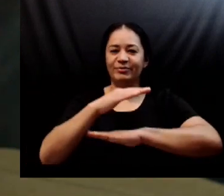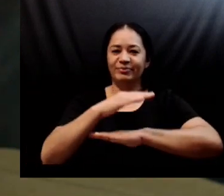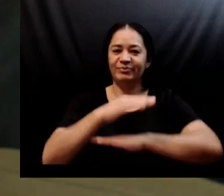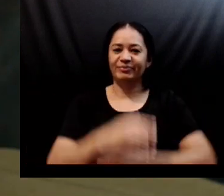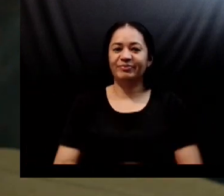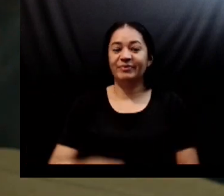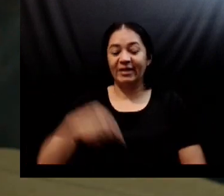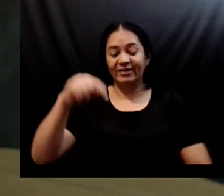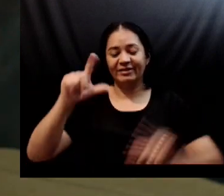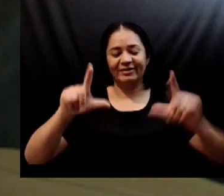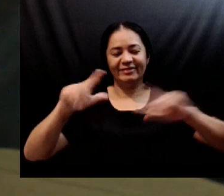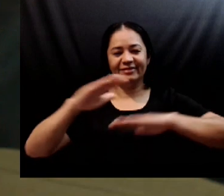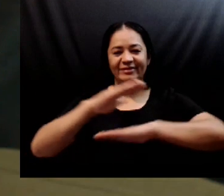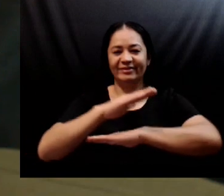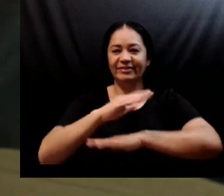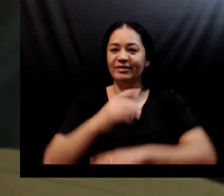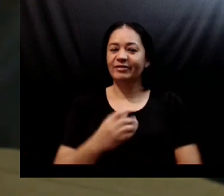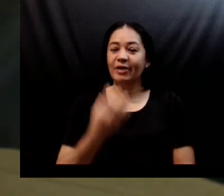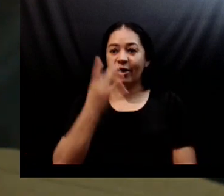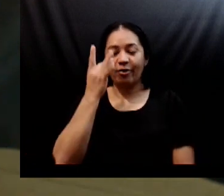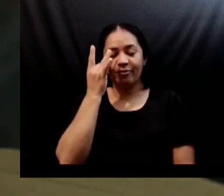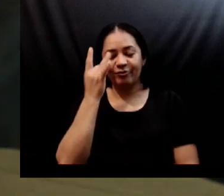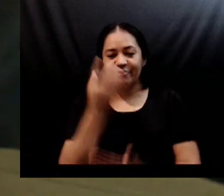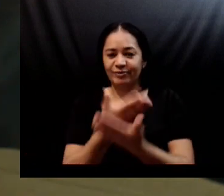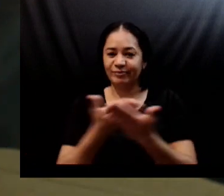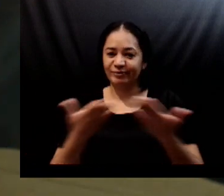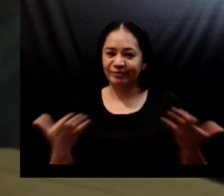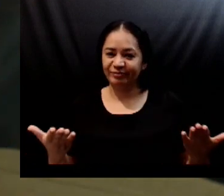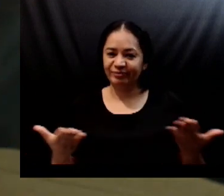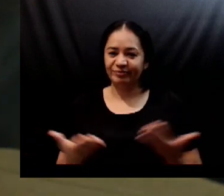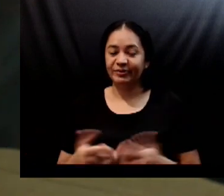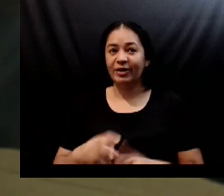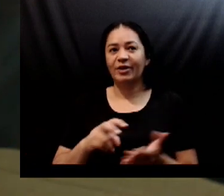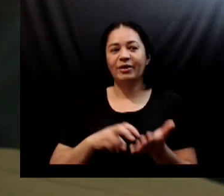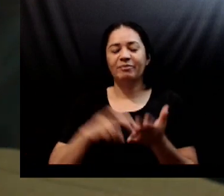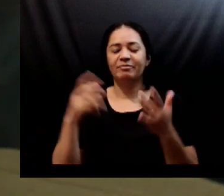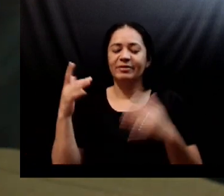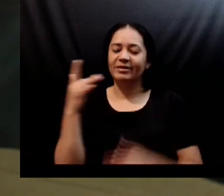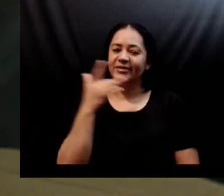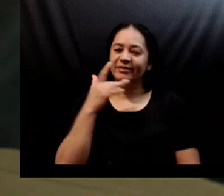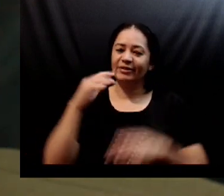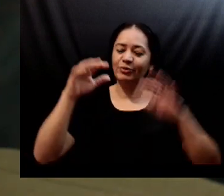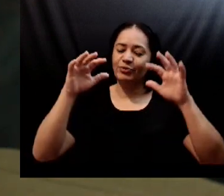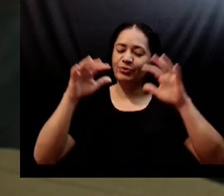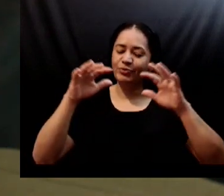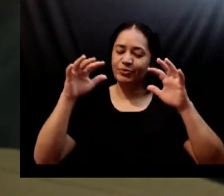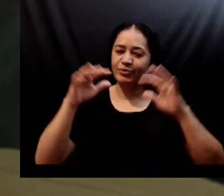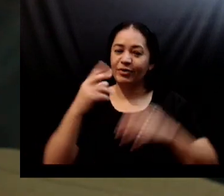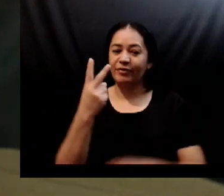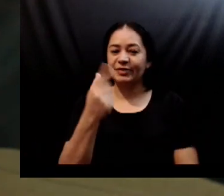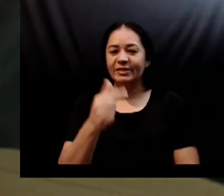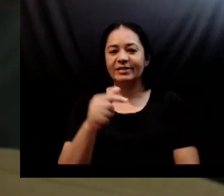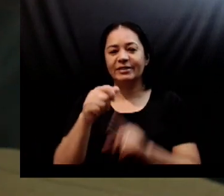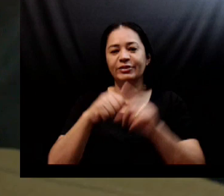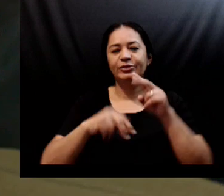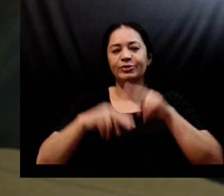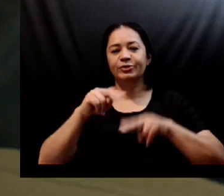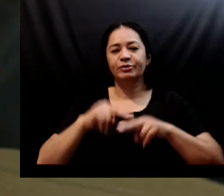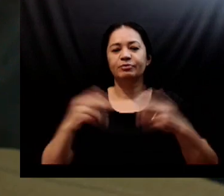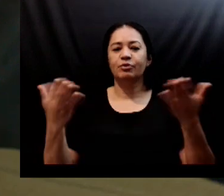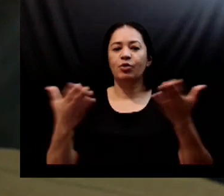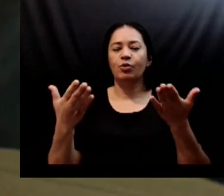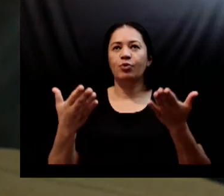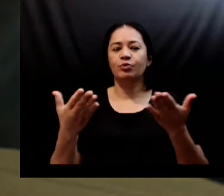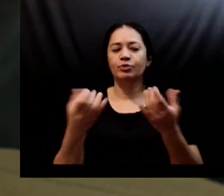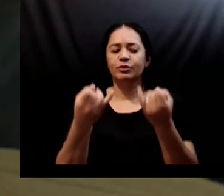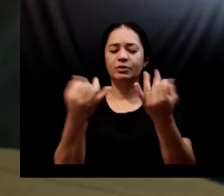ao vivo para você, nesta manhã gostosa e chuvosa de sexta-feira, 27 de junho. Hoje vamos trazer para o debate um assunto